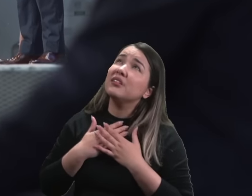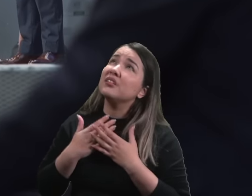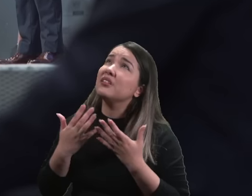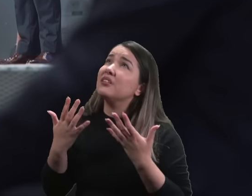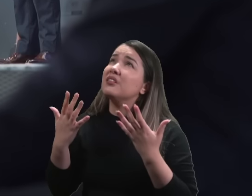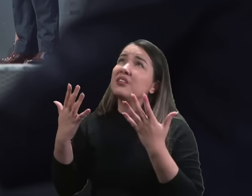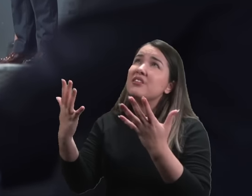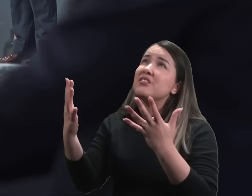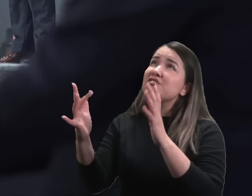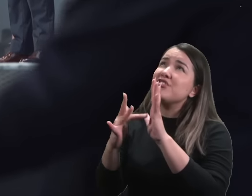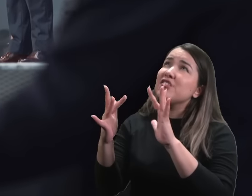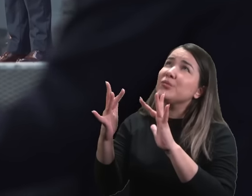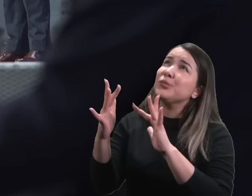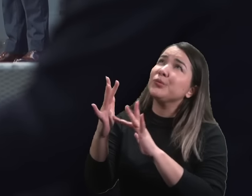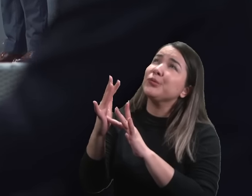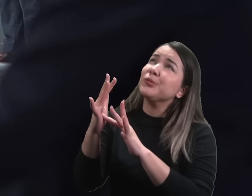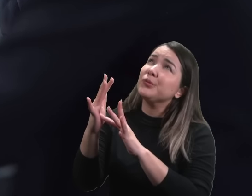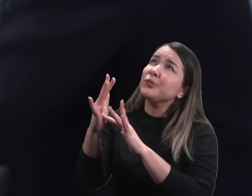se